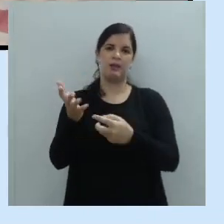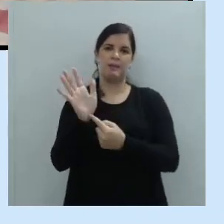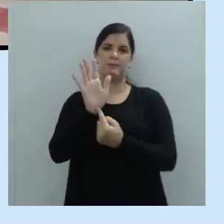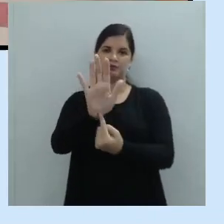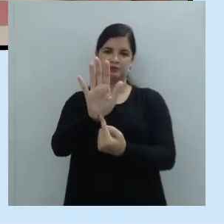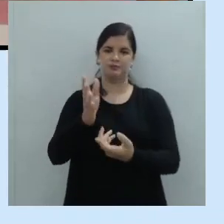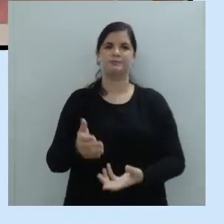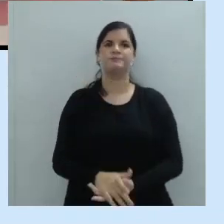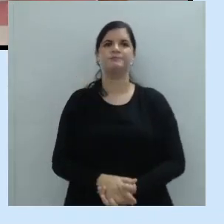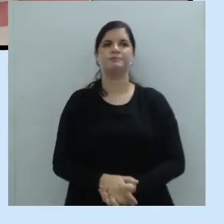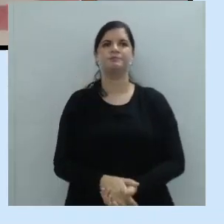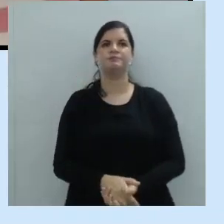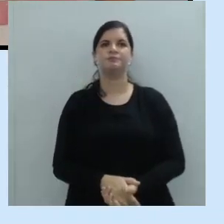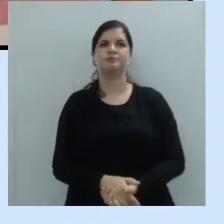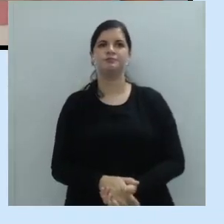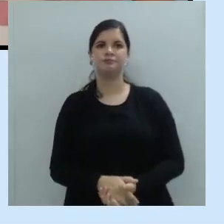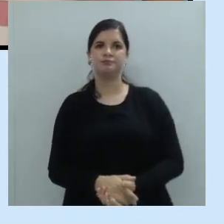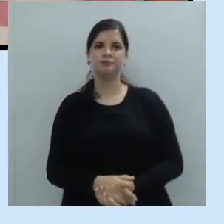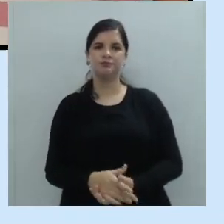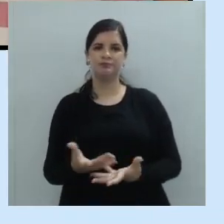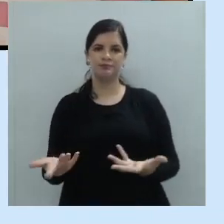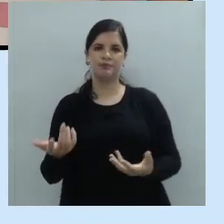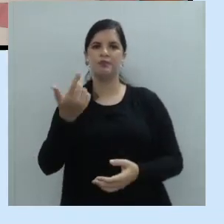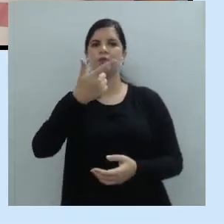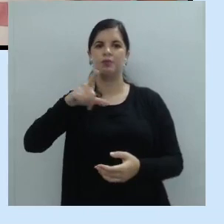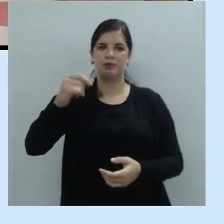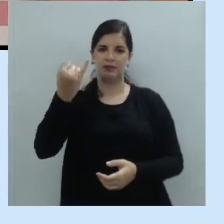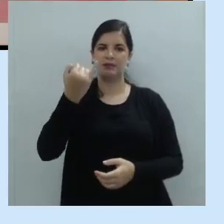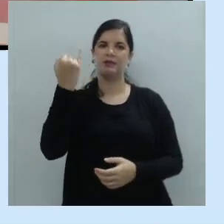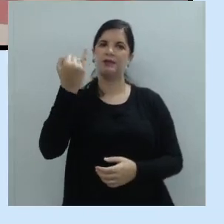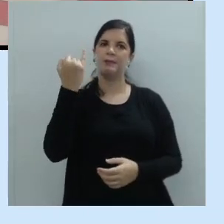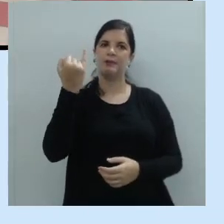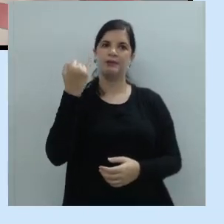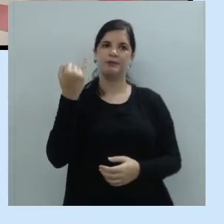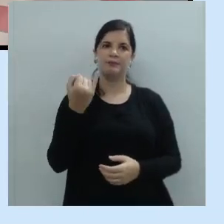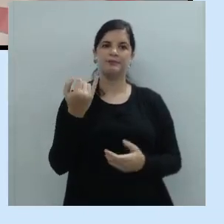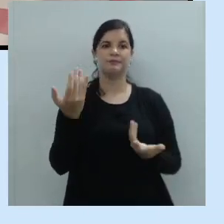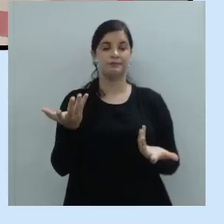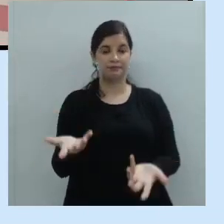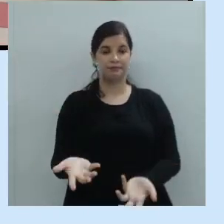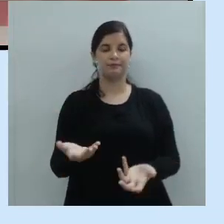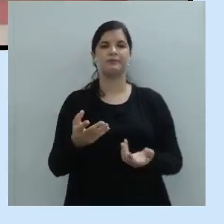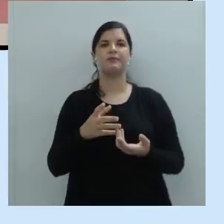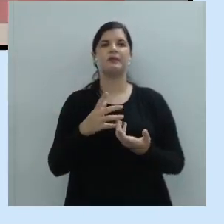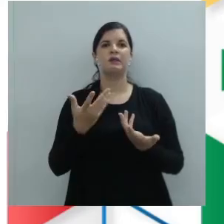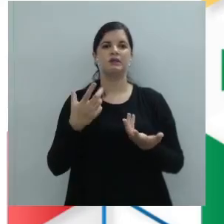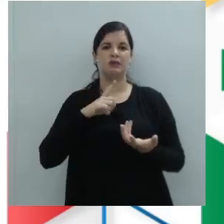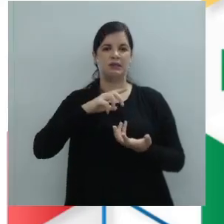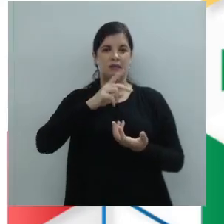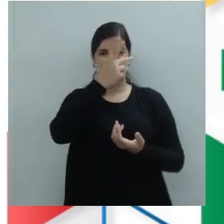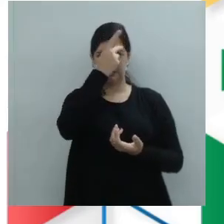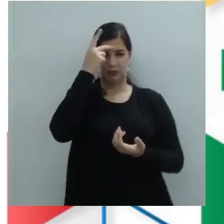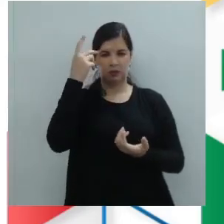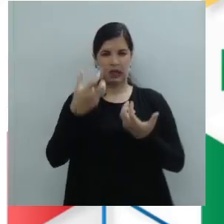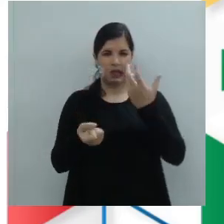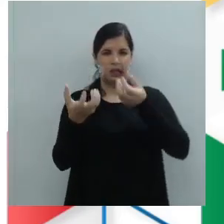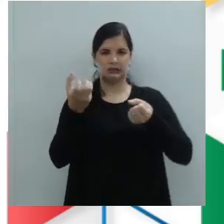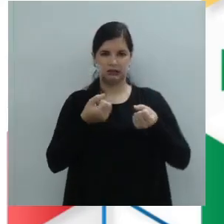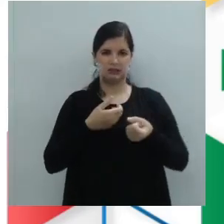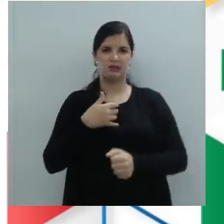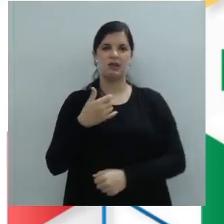a você? Vamos ver aqui. Outra questão importante que eu trago, que há na tela, é: embora seus adeptos